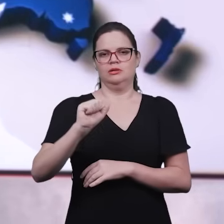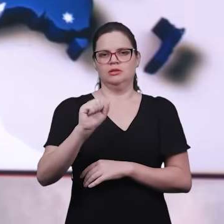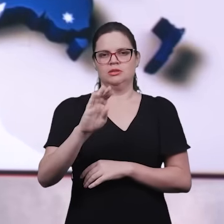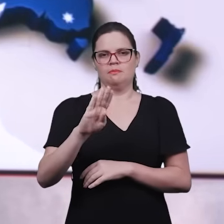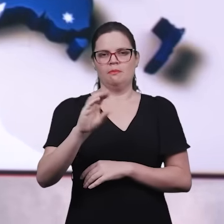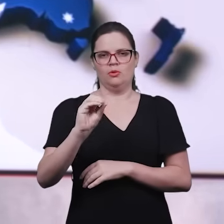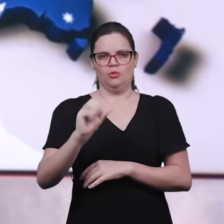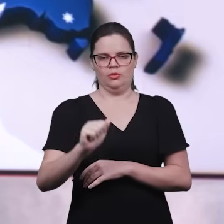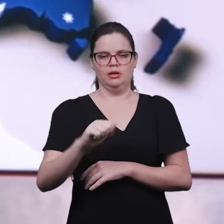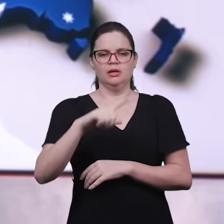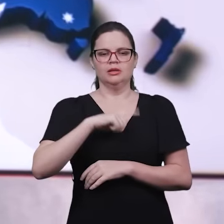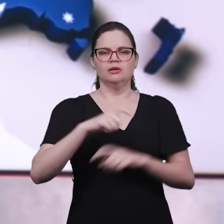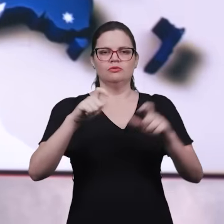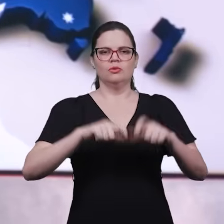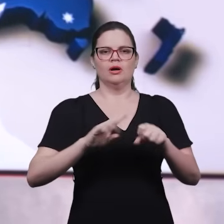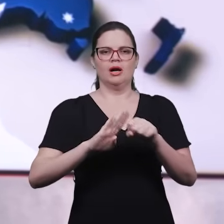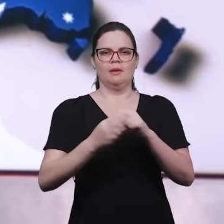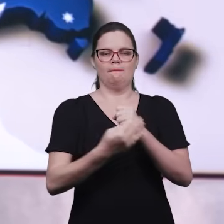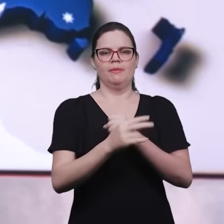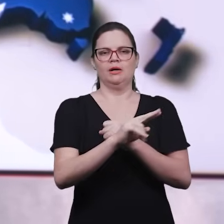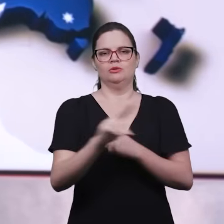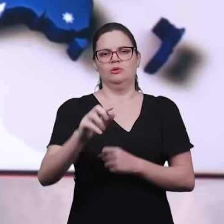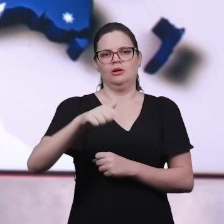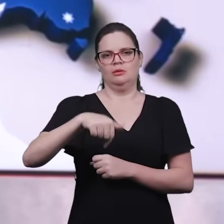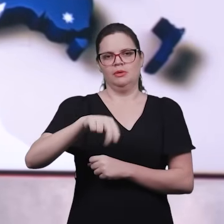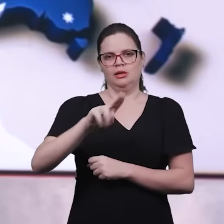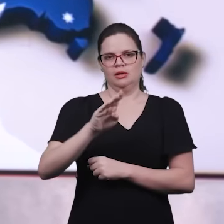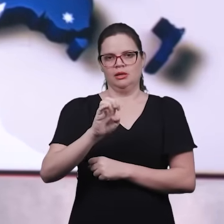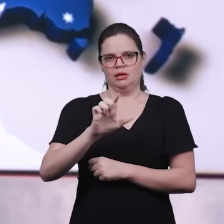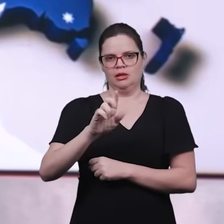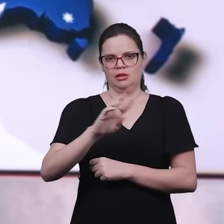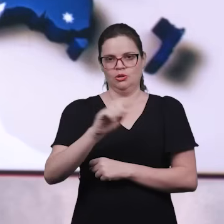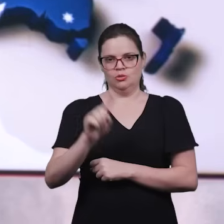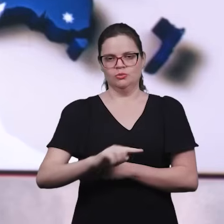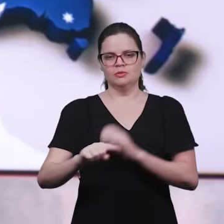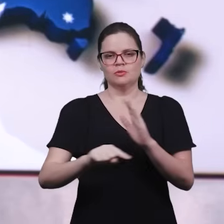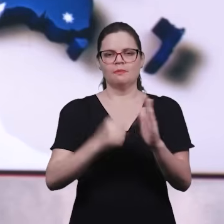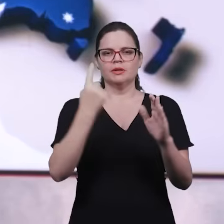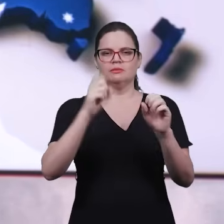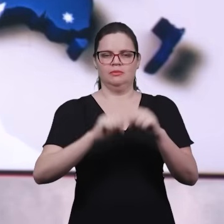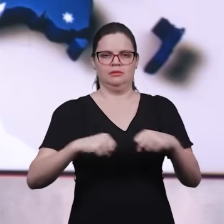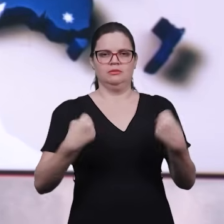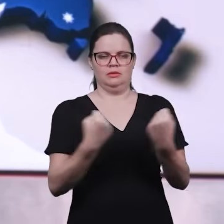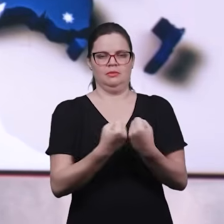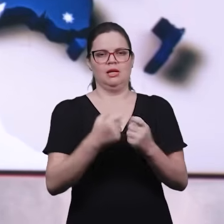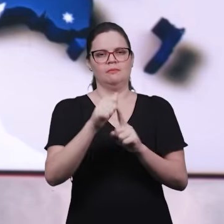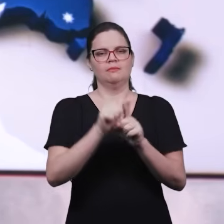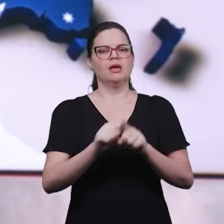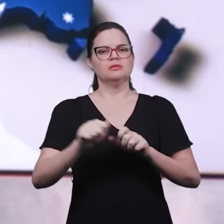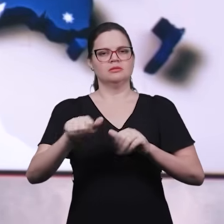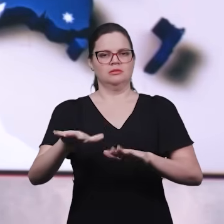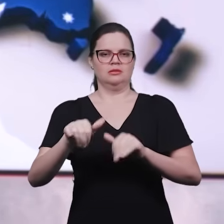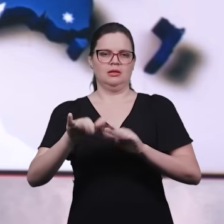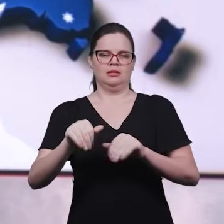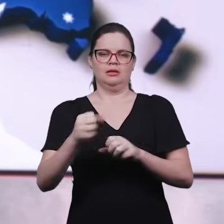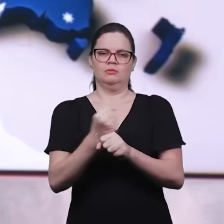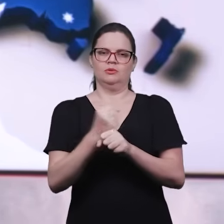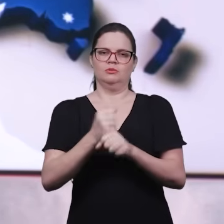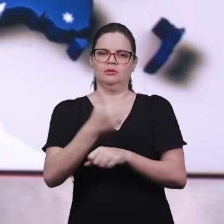bairro chamado Queluz, nós tivemos o primeiro seminário em Portugal em setembro